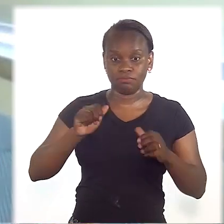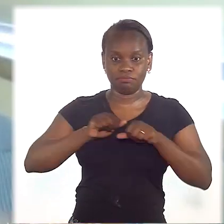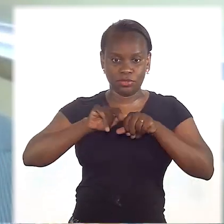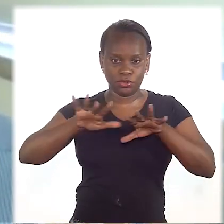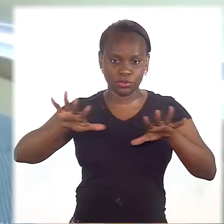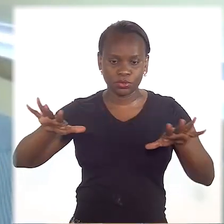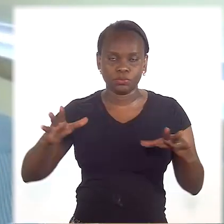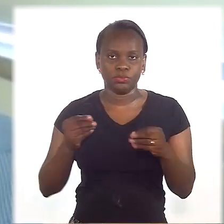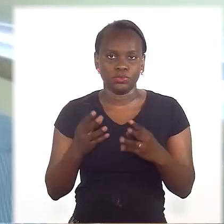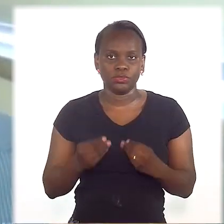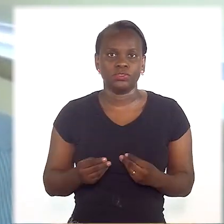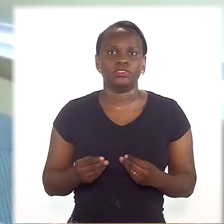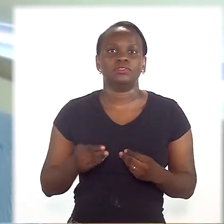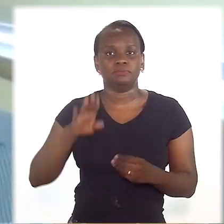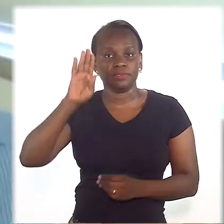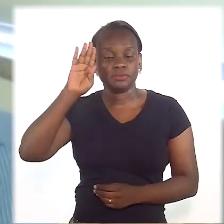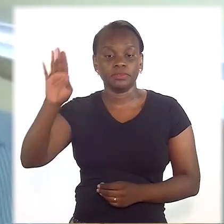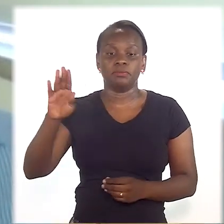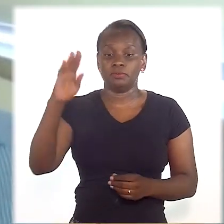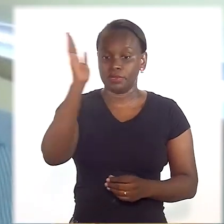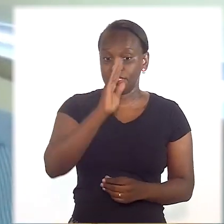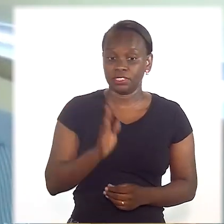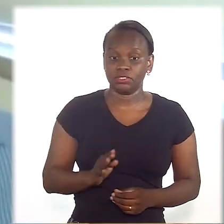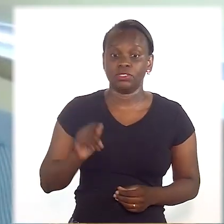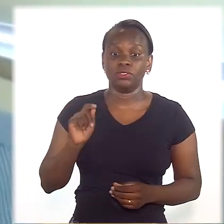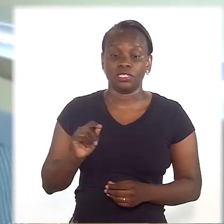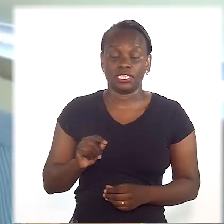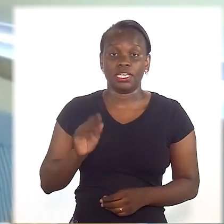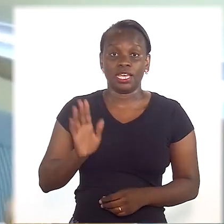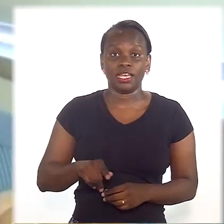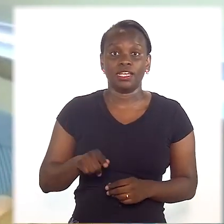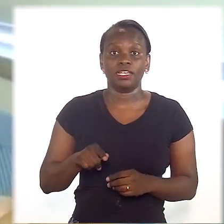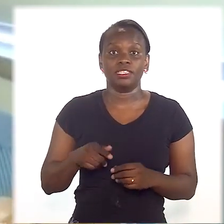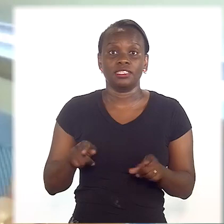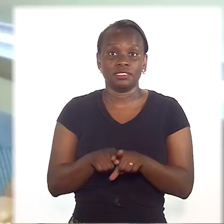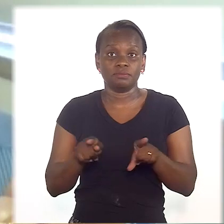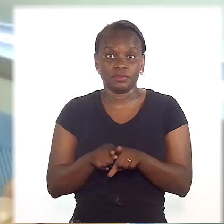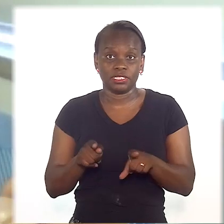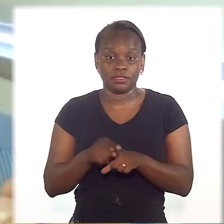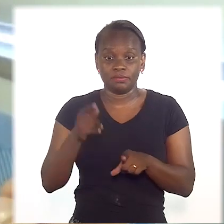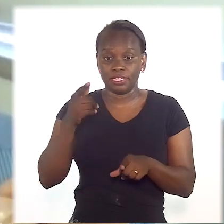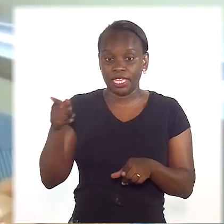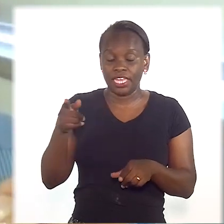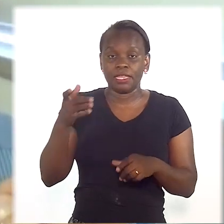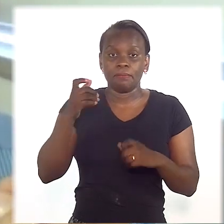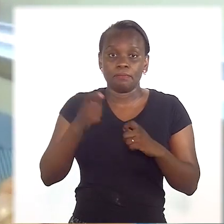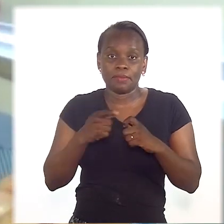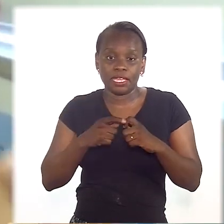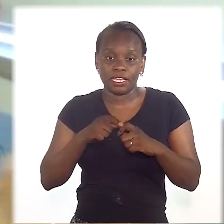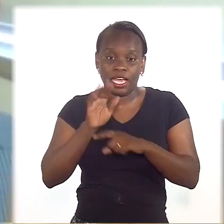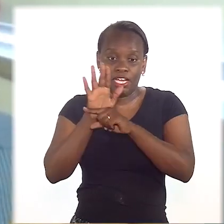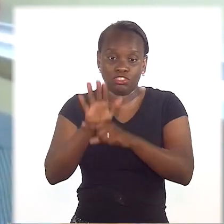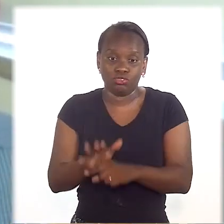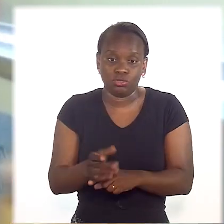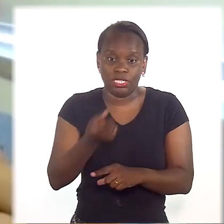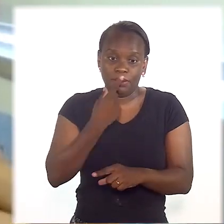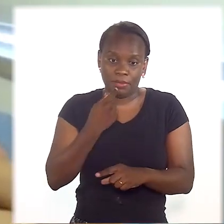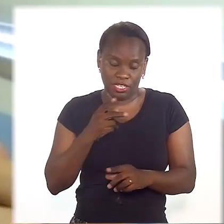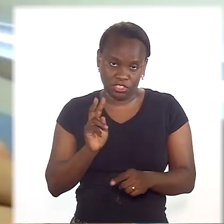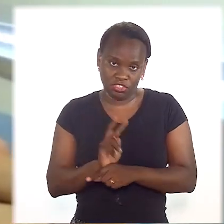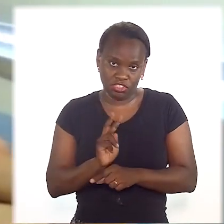e circula-se muito, principalmente no Brasil, são as questões também das propriedades medicinais